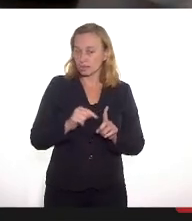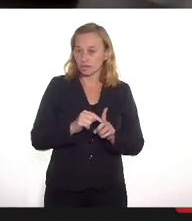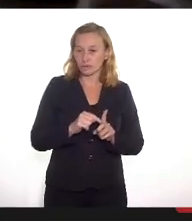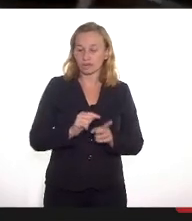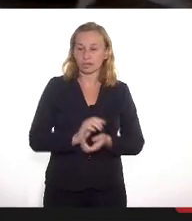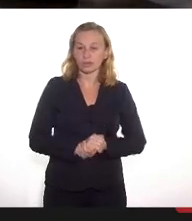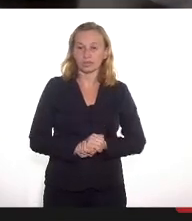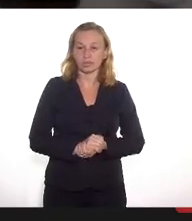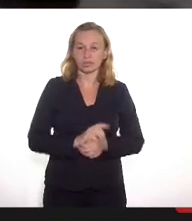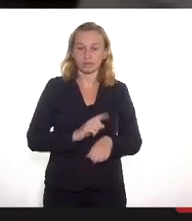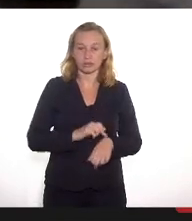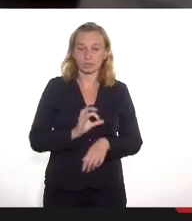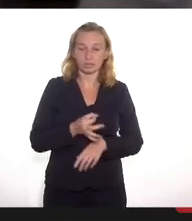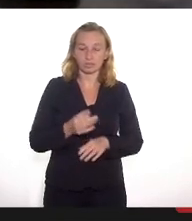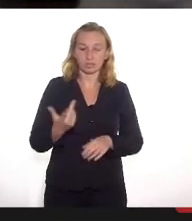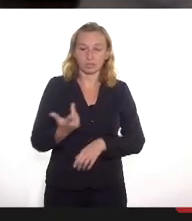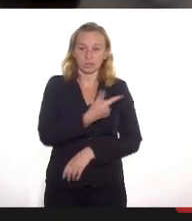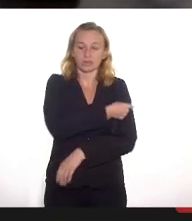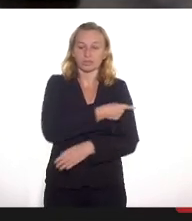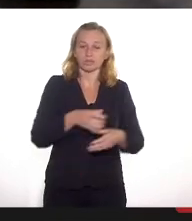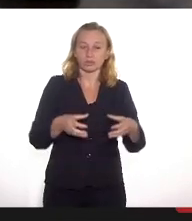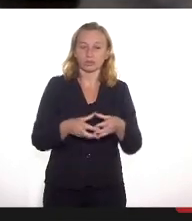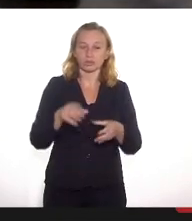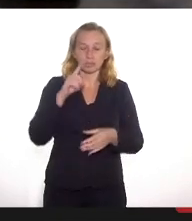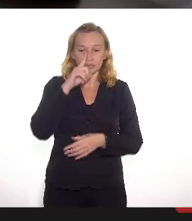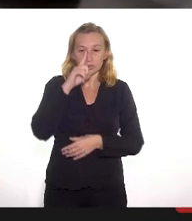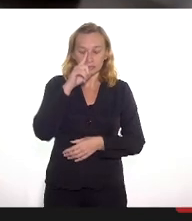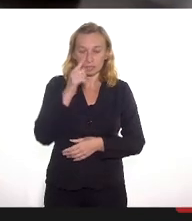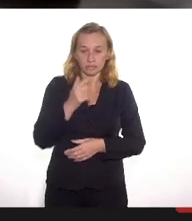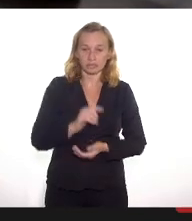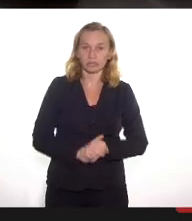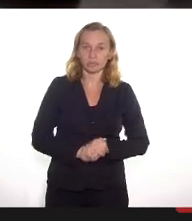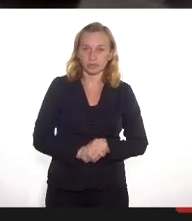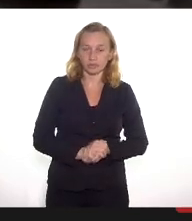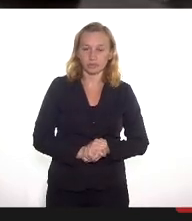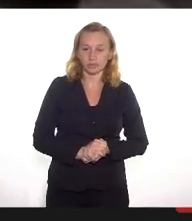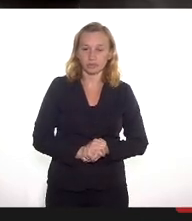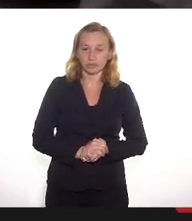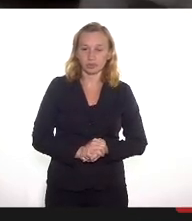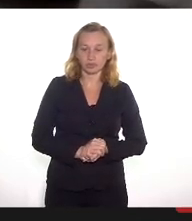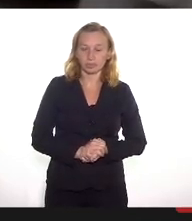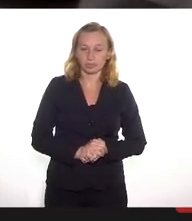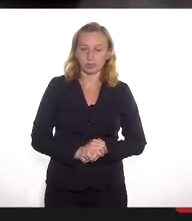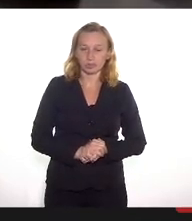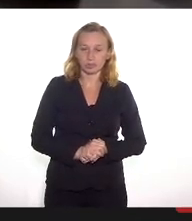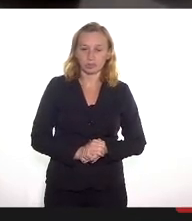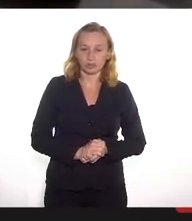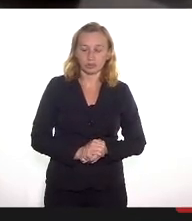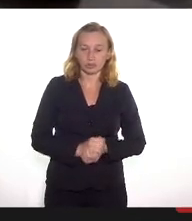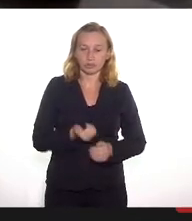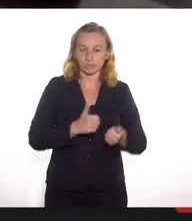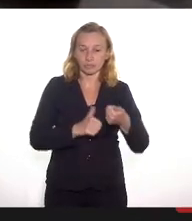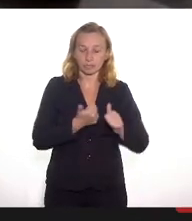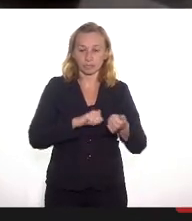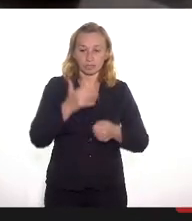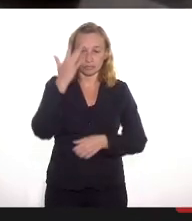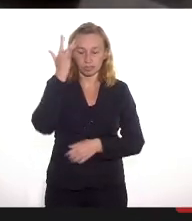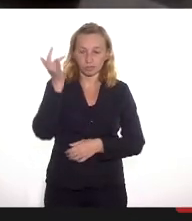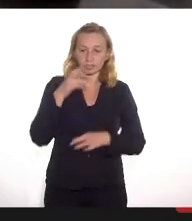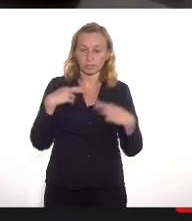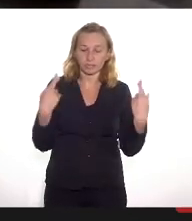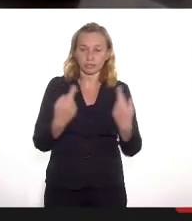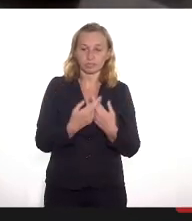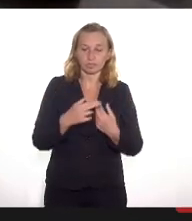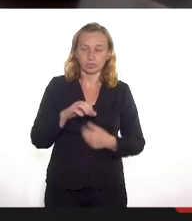momentânea da vacina é um grupo de diferente não tem avaliado isso até bom que a gente faz vamos fazer uma avaliação amanhã reunião